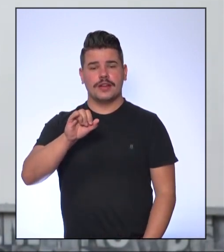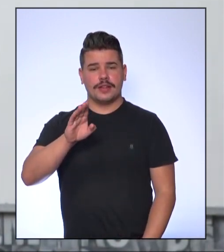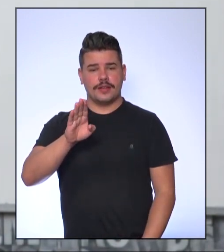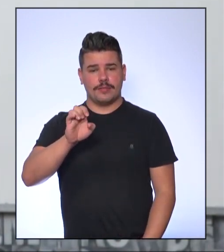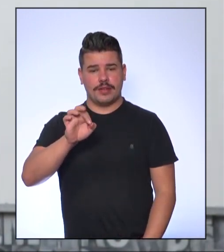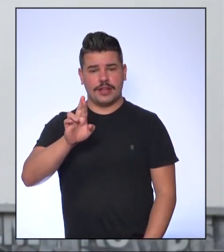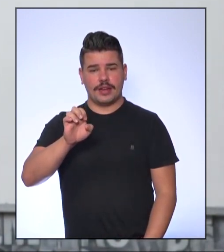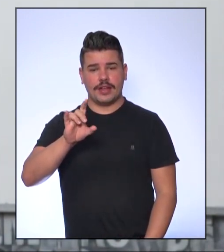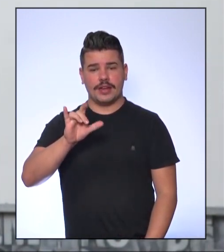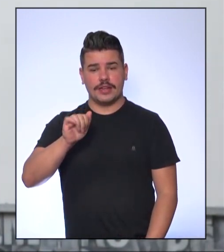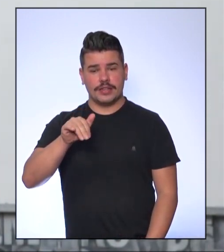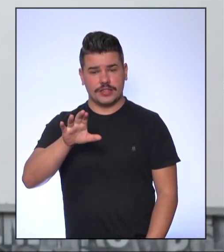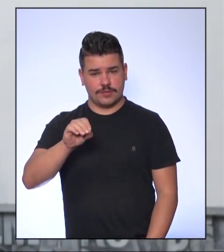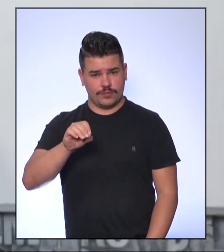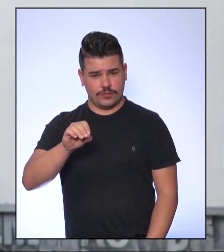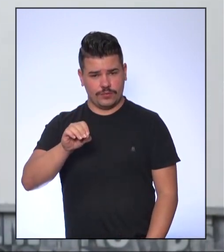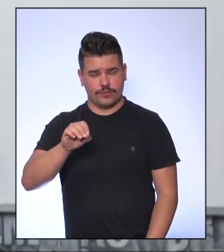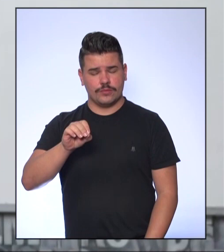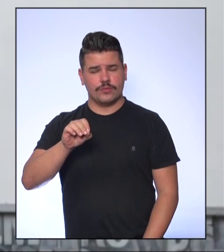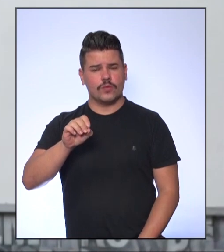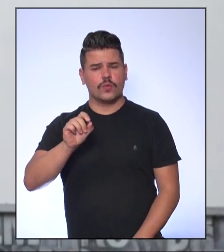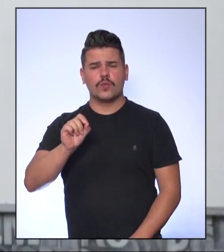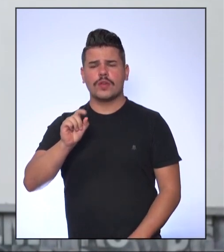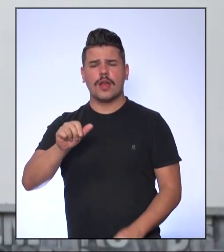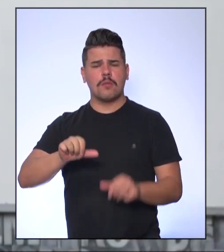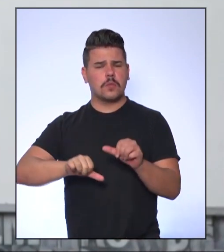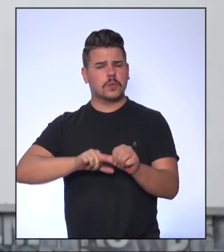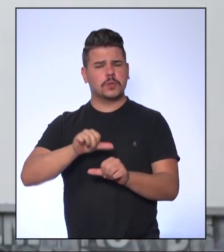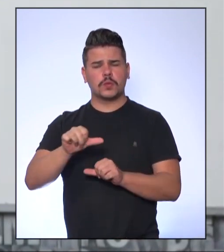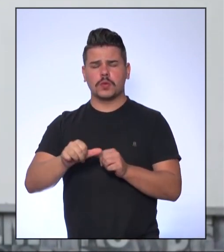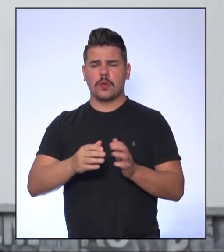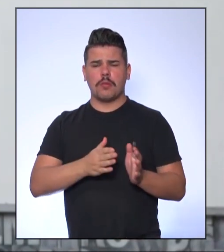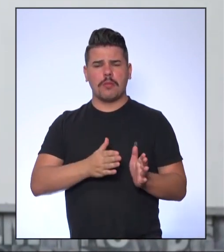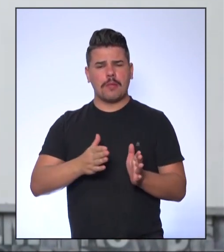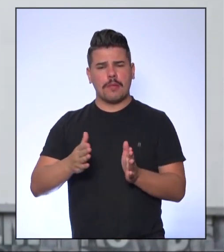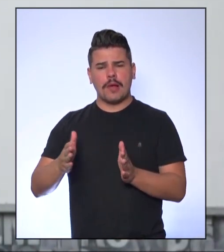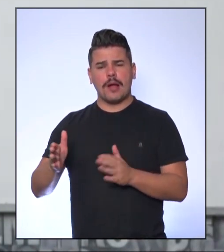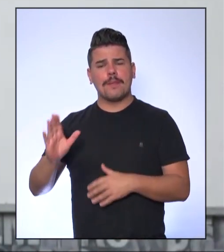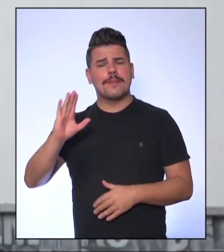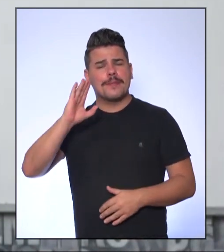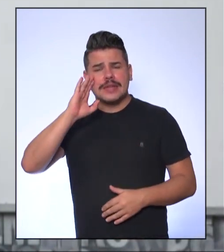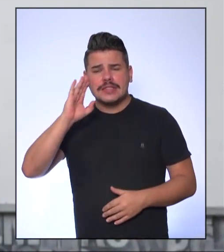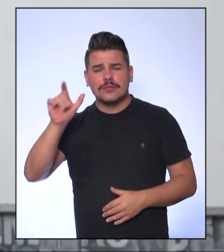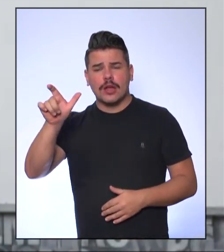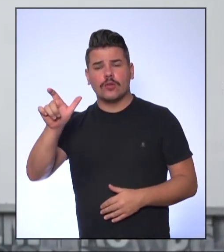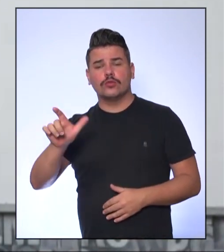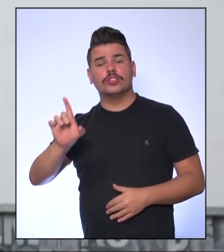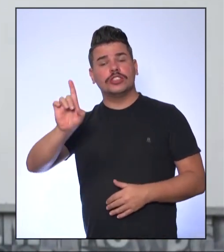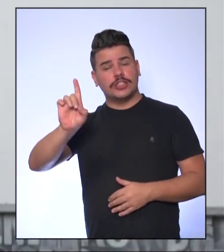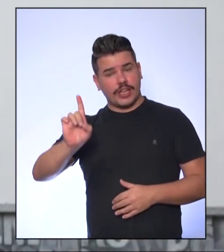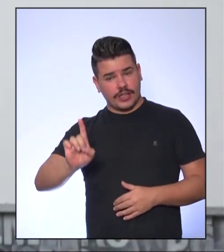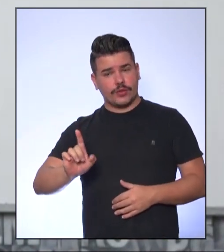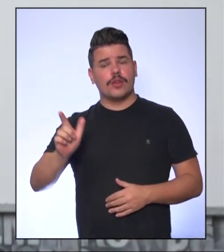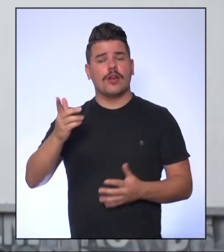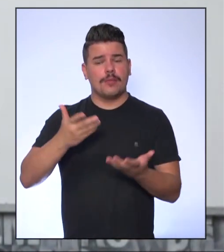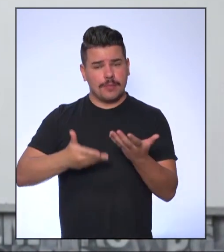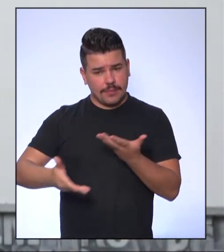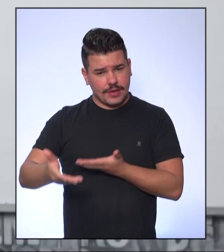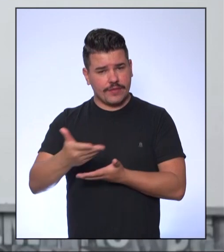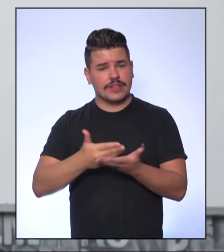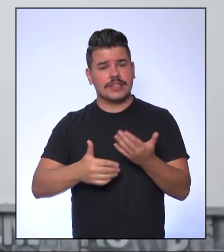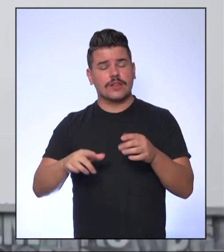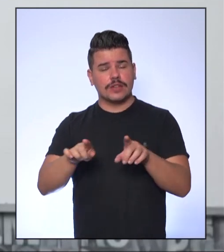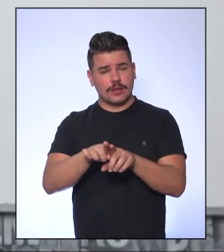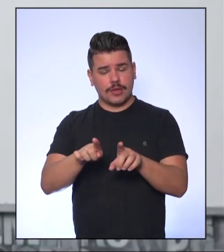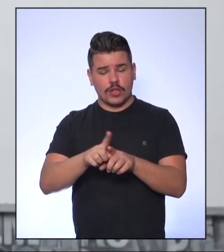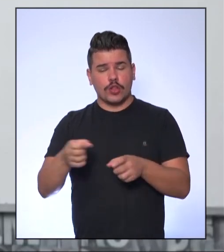valorização científica, o liberalismo, um dos passos para fundamentar o direito à manifestação, o direito a refutar os